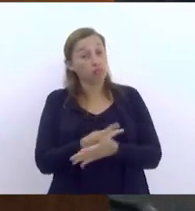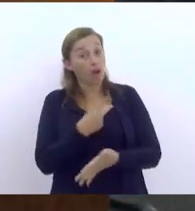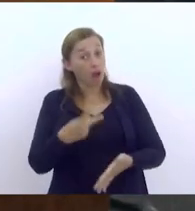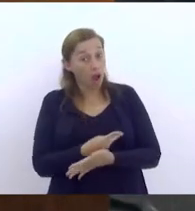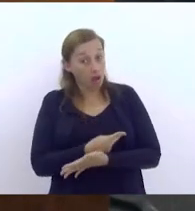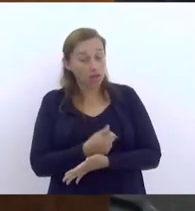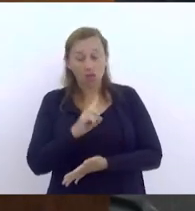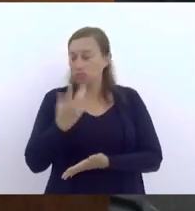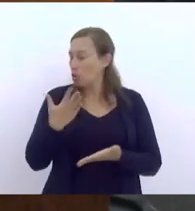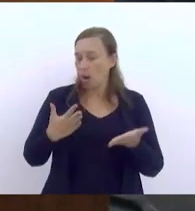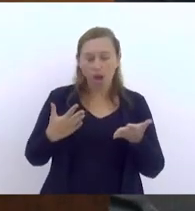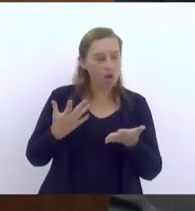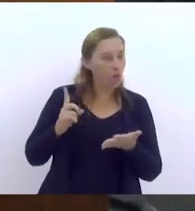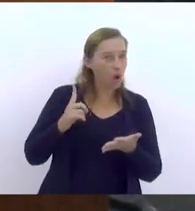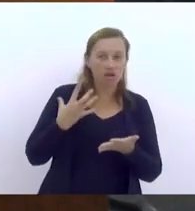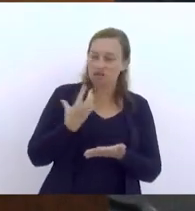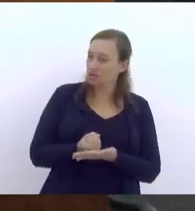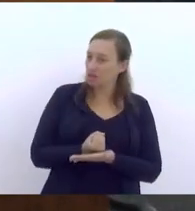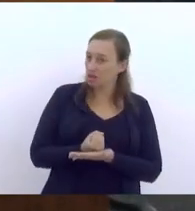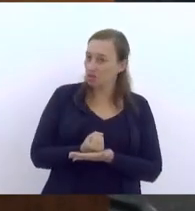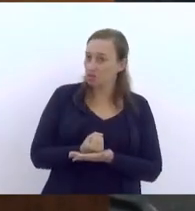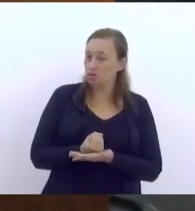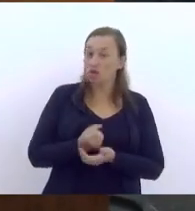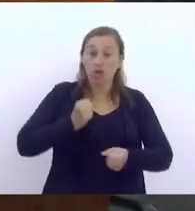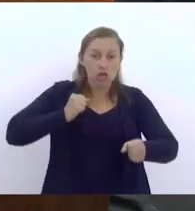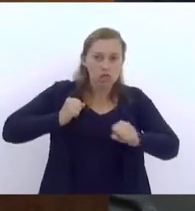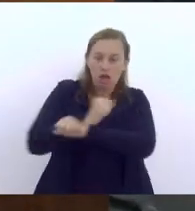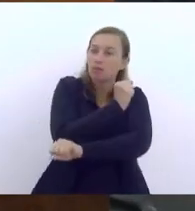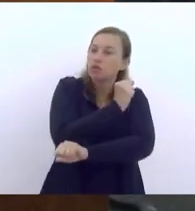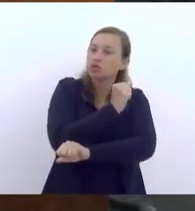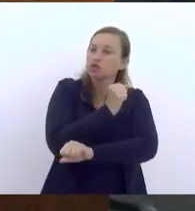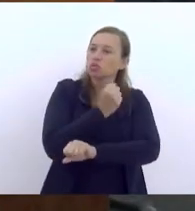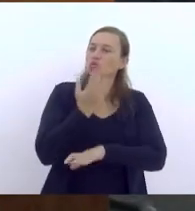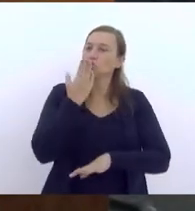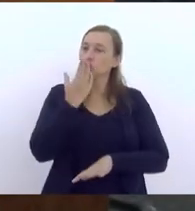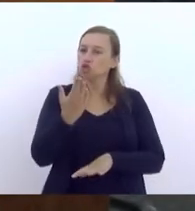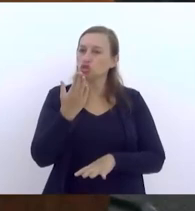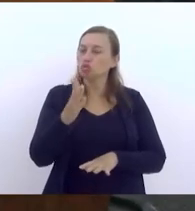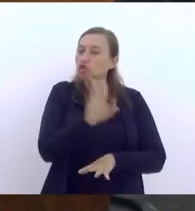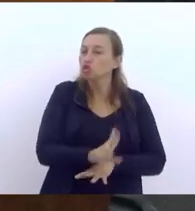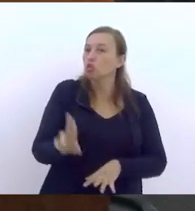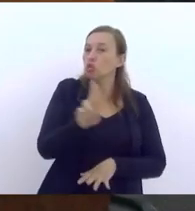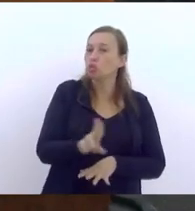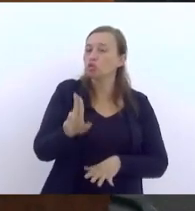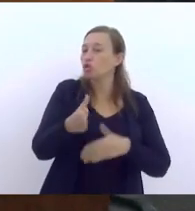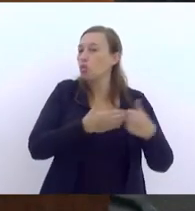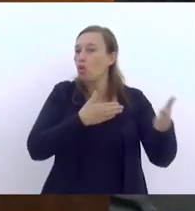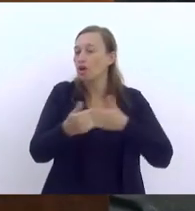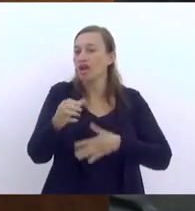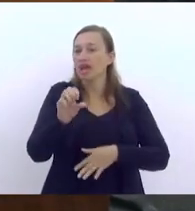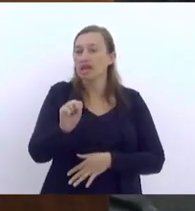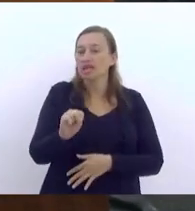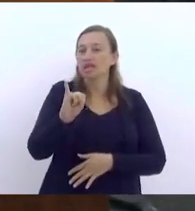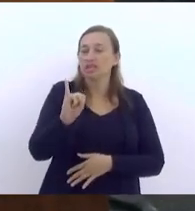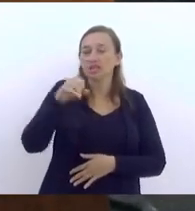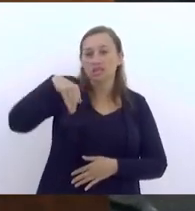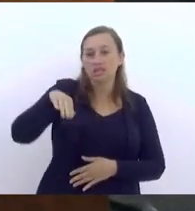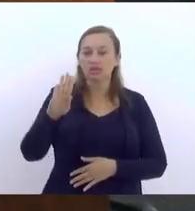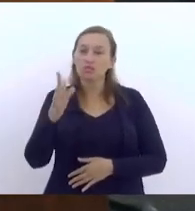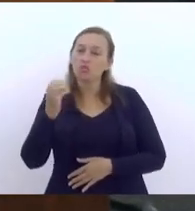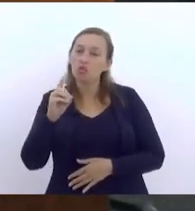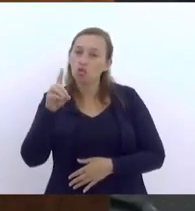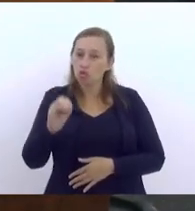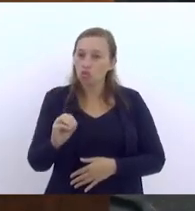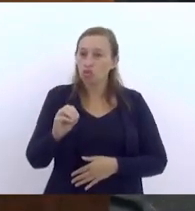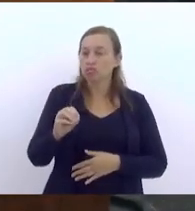eu não aprovo, nunca aprovei e repudio aquele tipo de uso de qualquer símbolo religioso, de